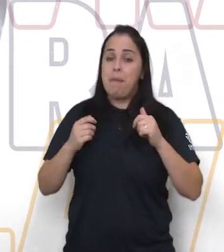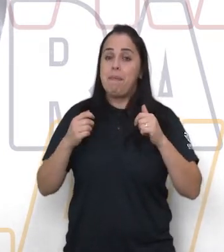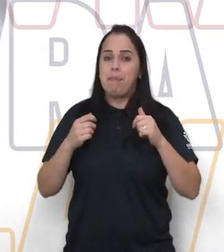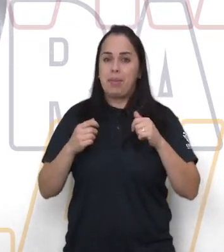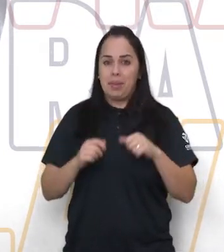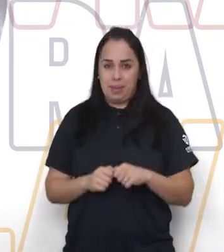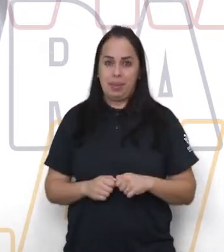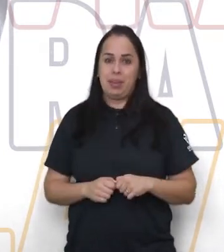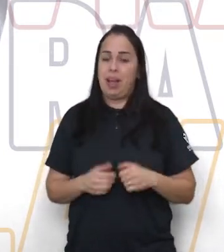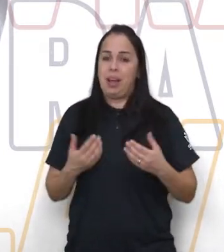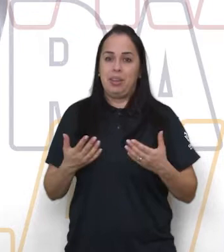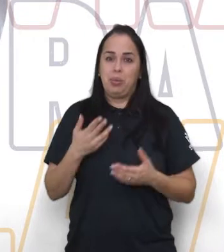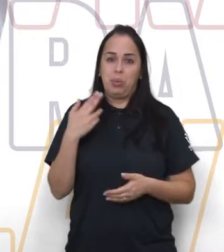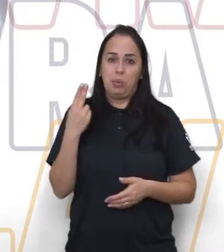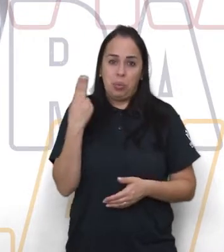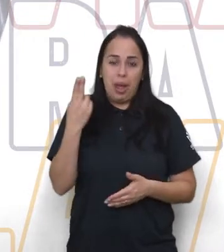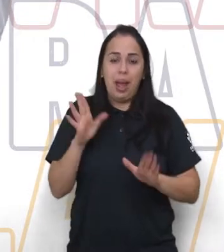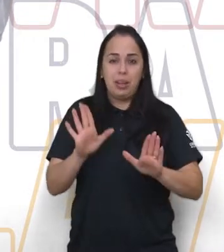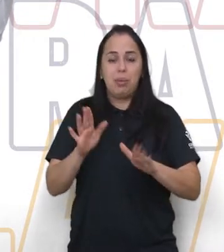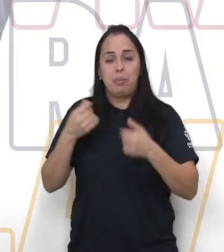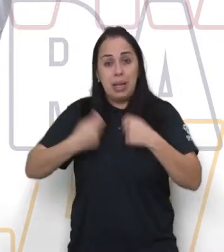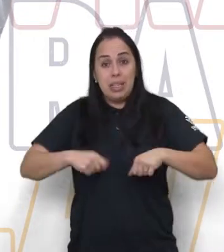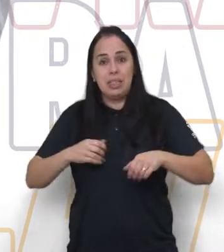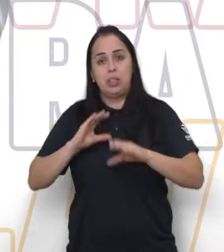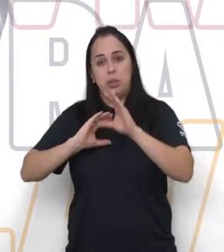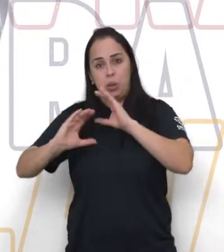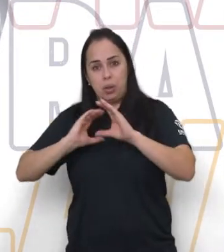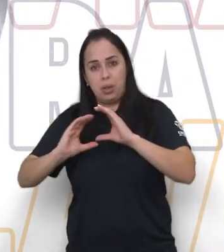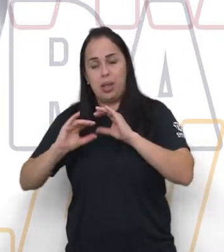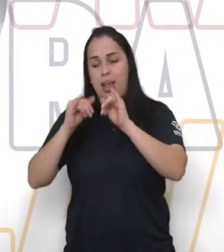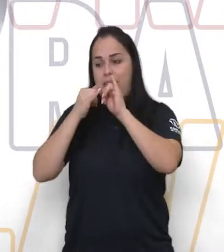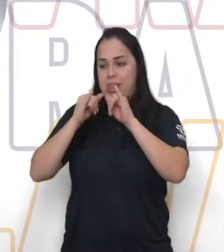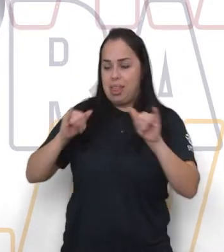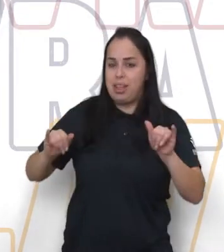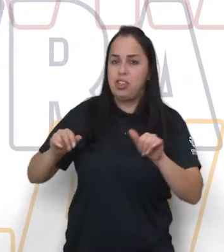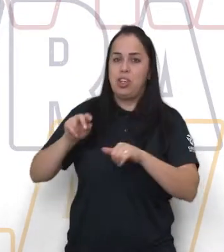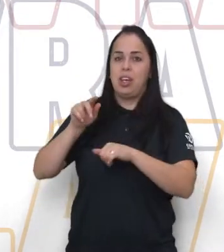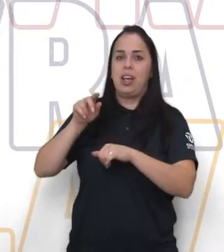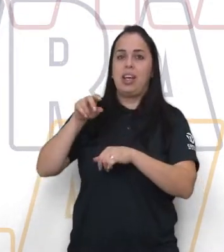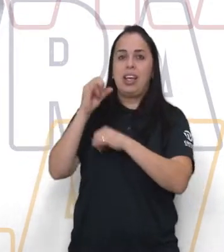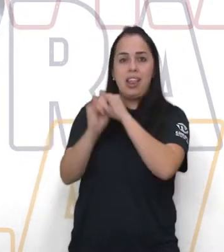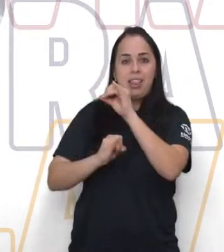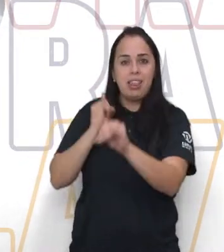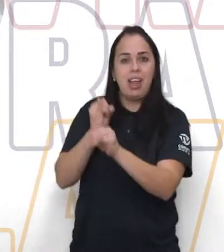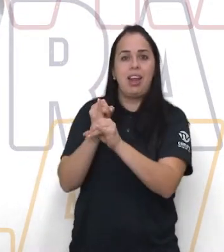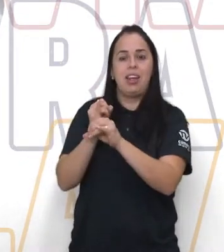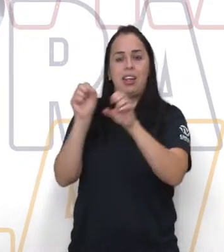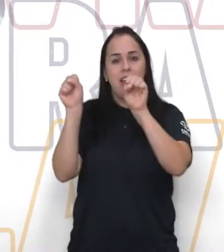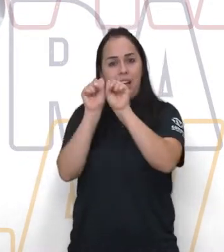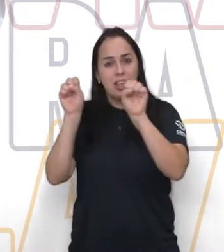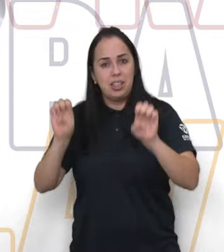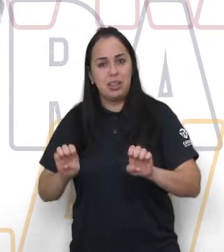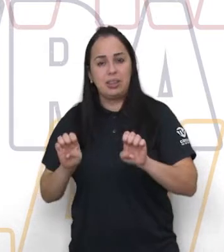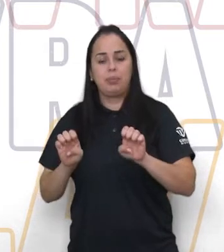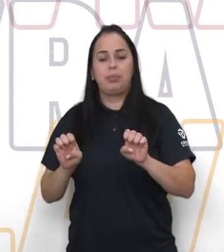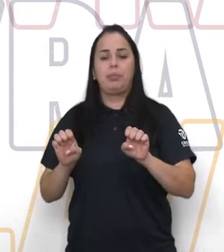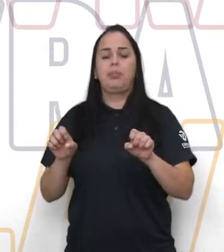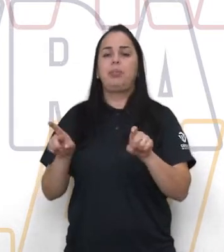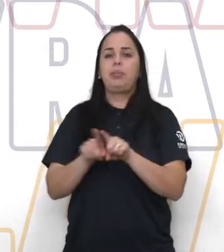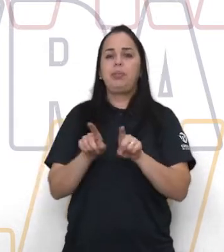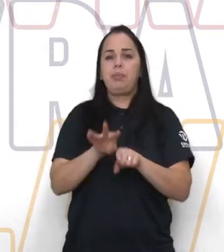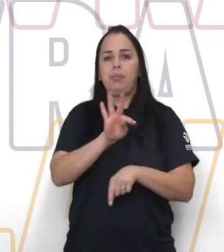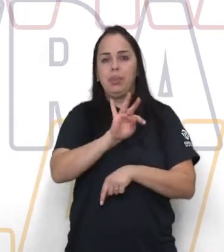comunicação tem que ter infraestrutura na Então tem que ter energia né a gente textões de energia da infraestrutura